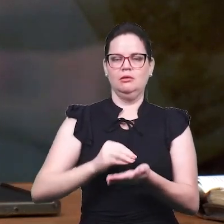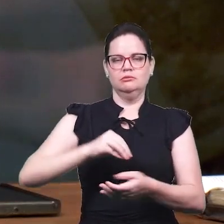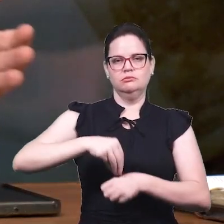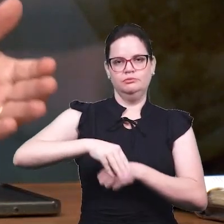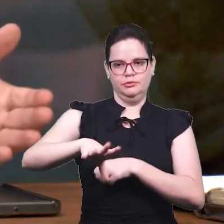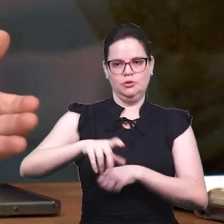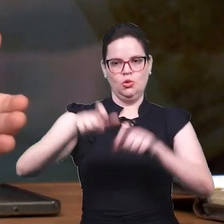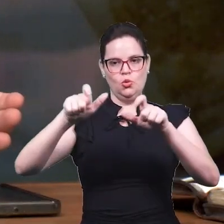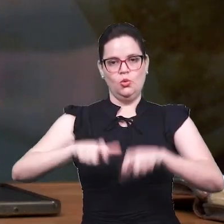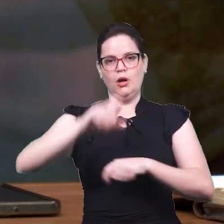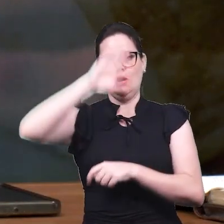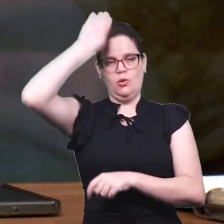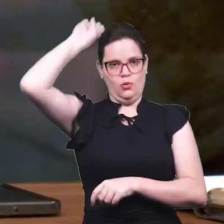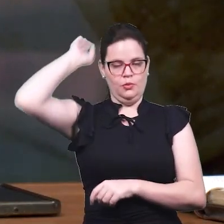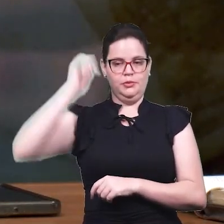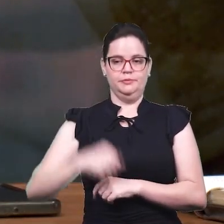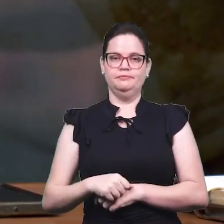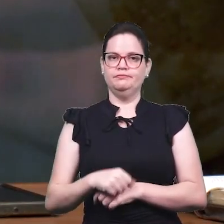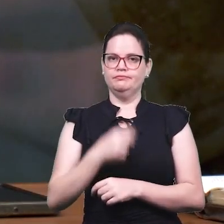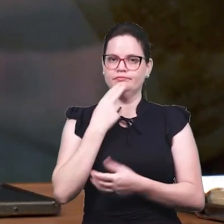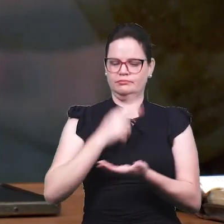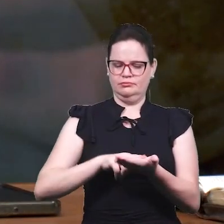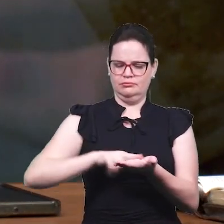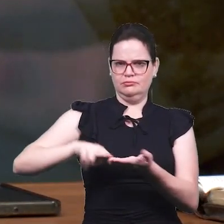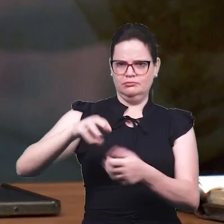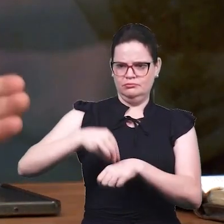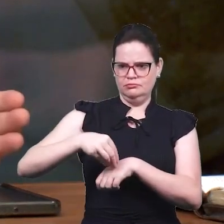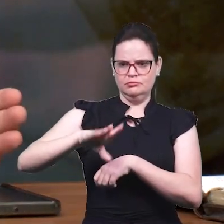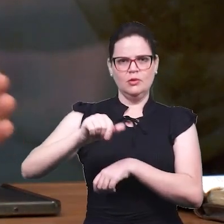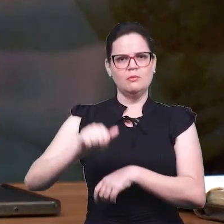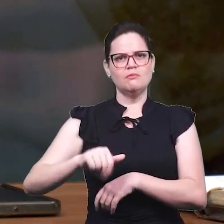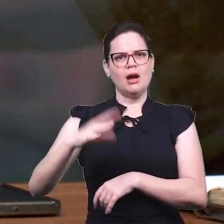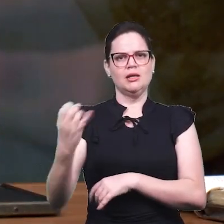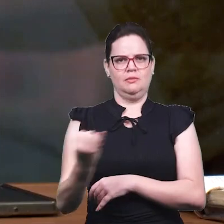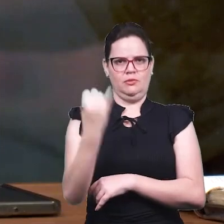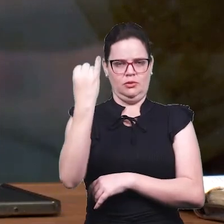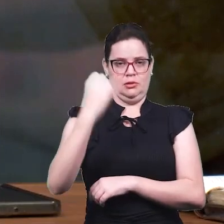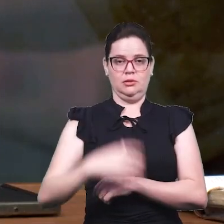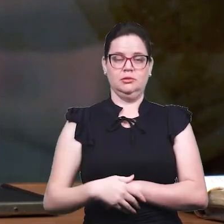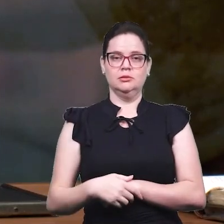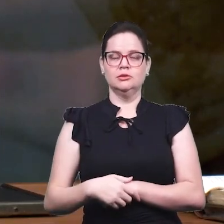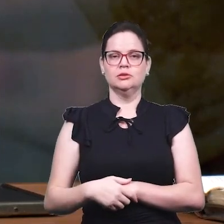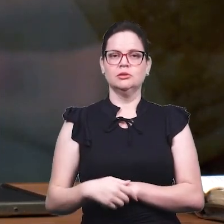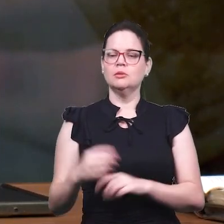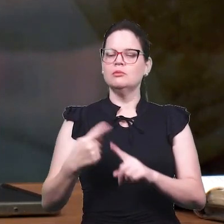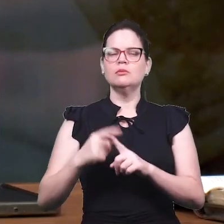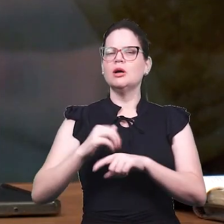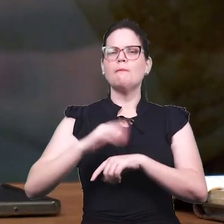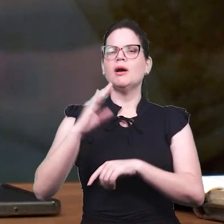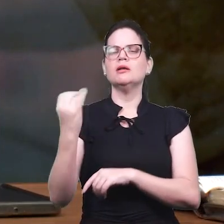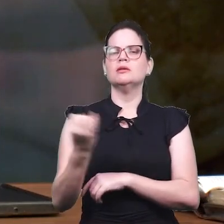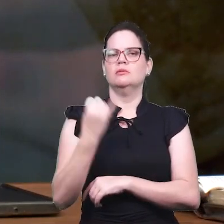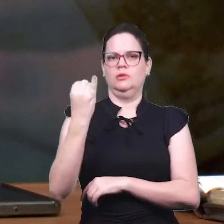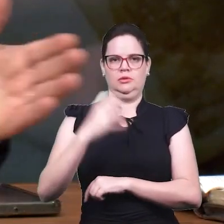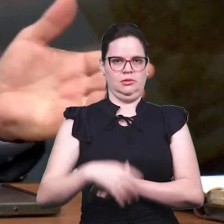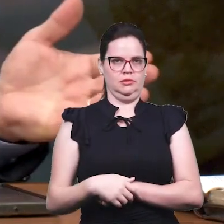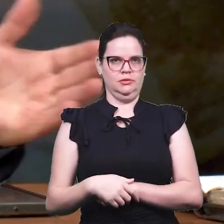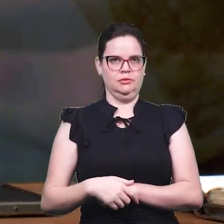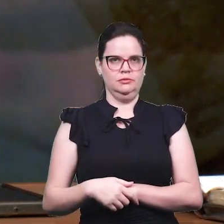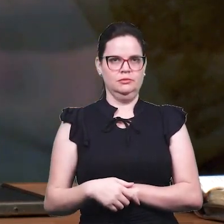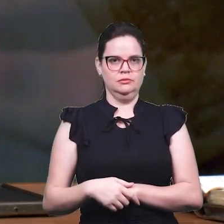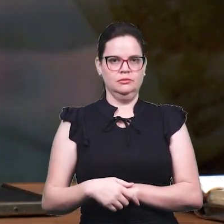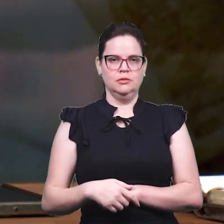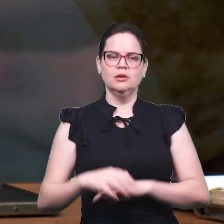importantes, consideradas das mais importantes, ou seja, ou a mais importante. Nós não